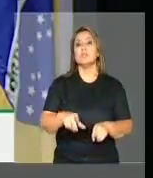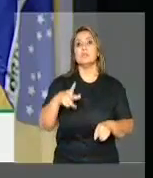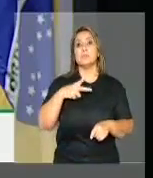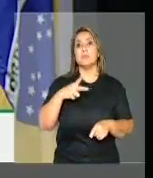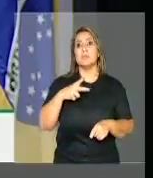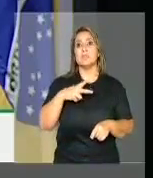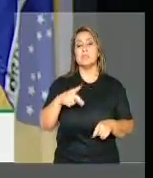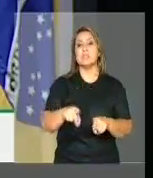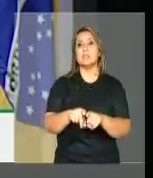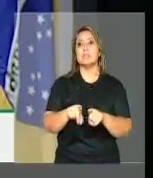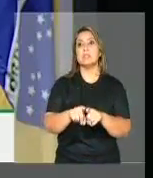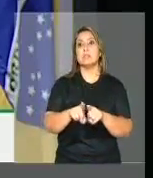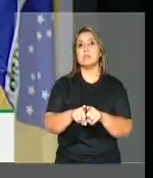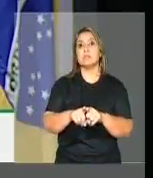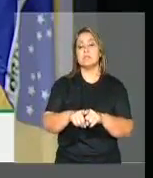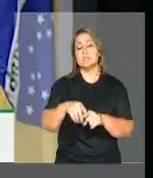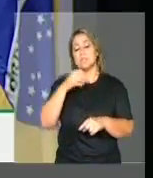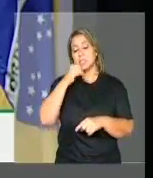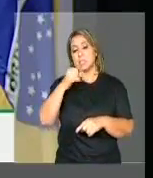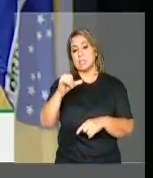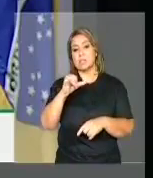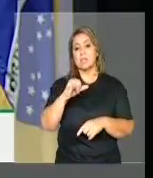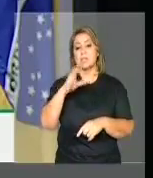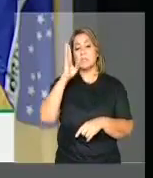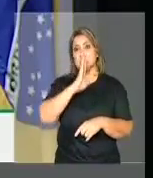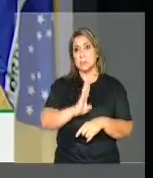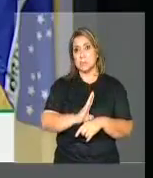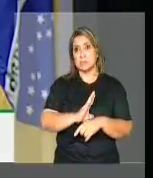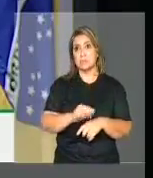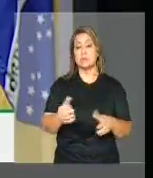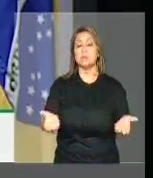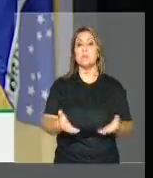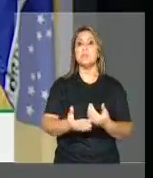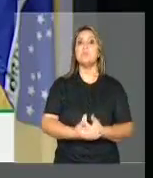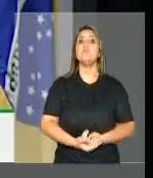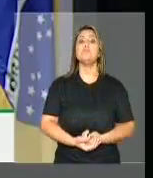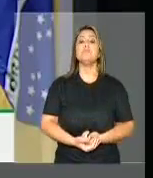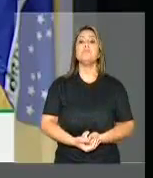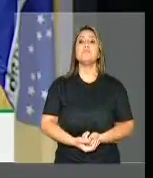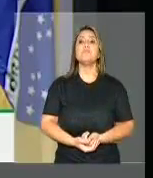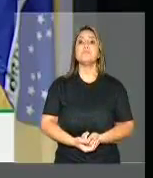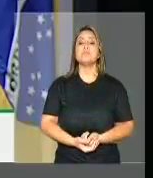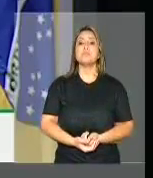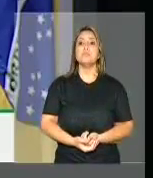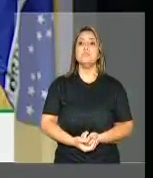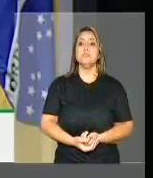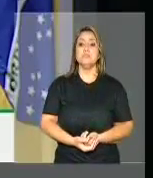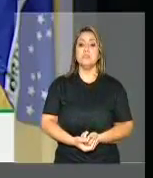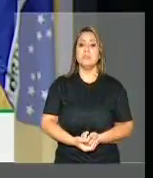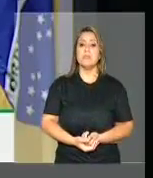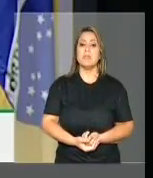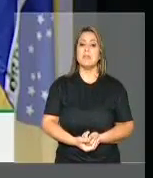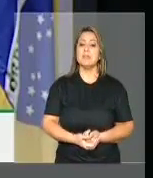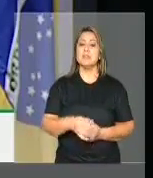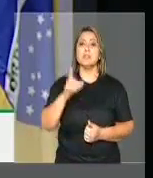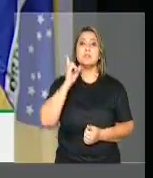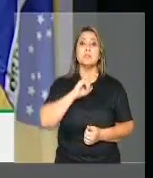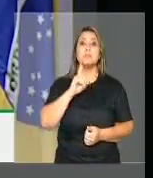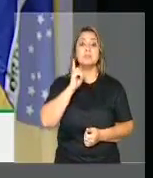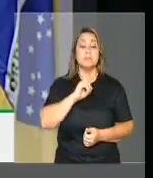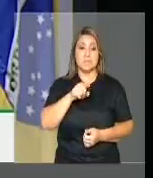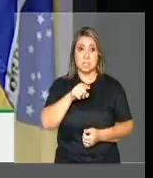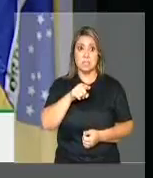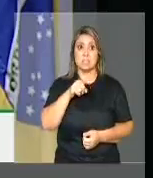privatização das elétricas brasileiras. O capítulo, meu caro Pestana, sobre Minas Gerais é